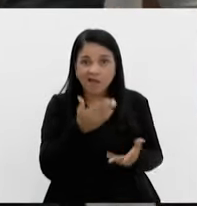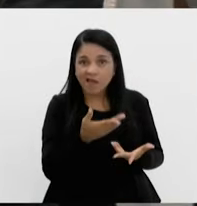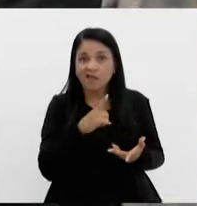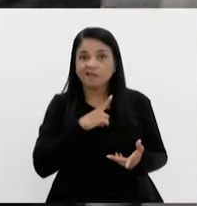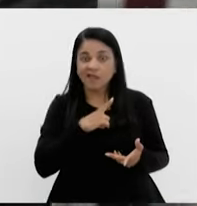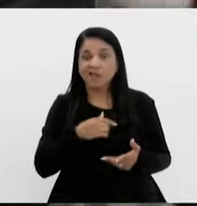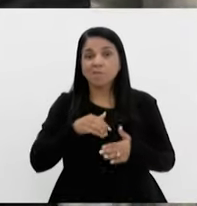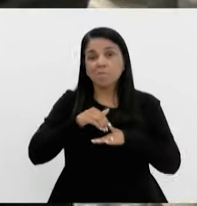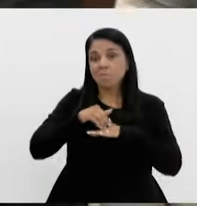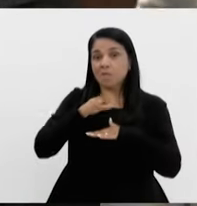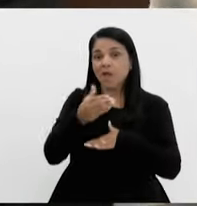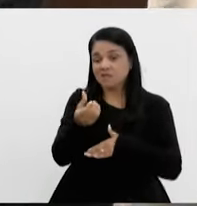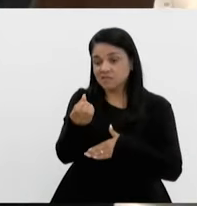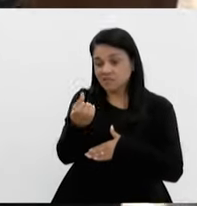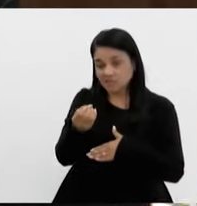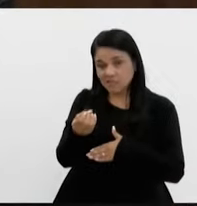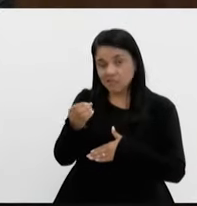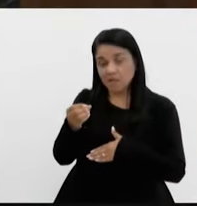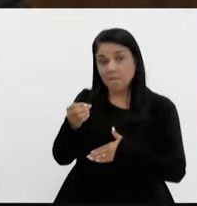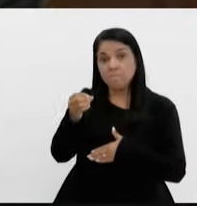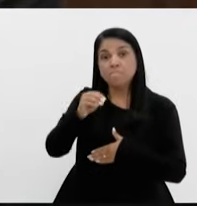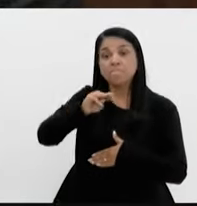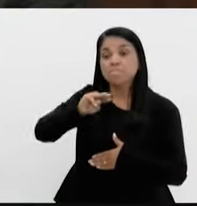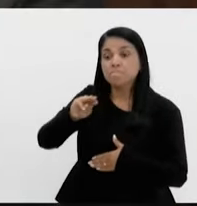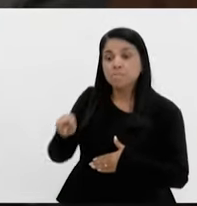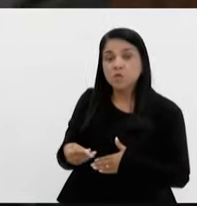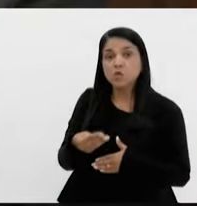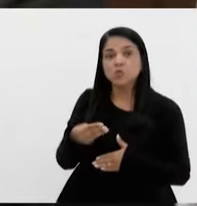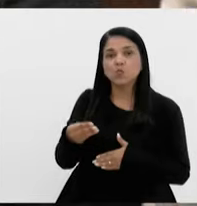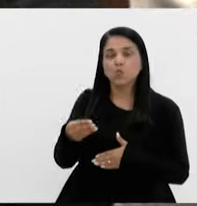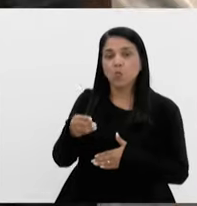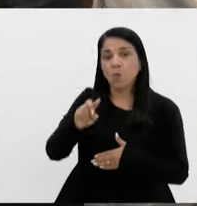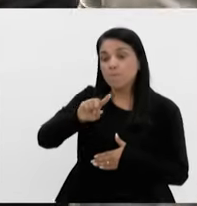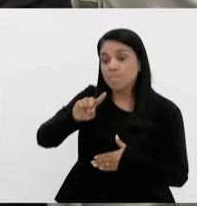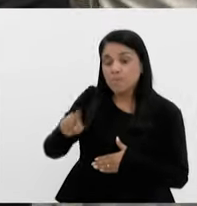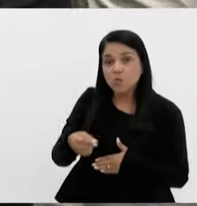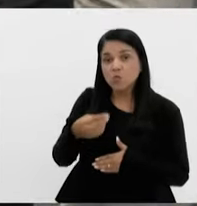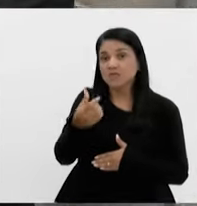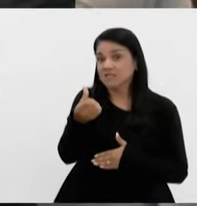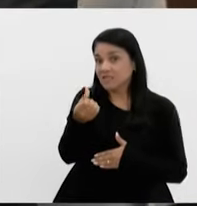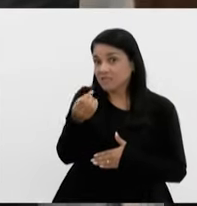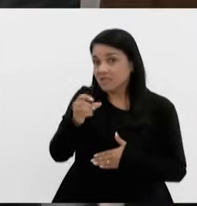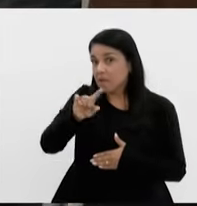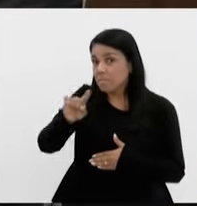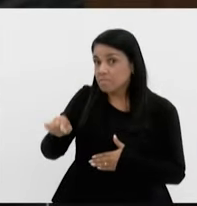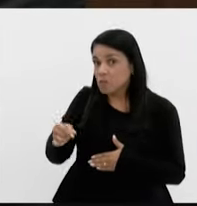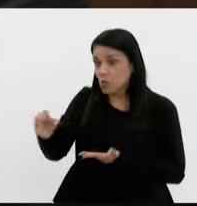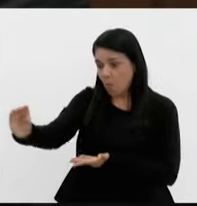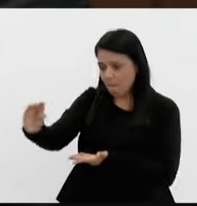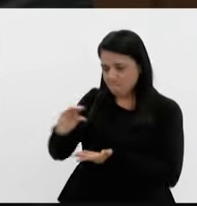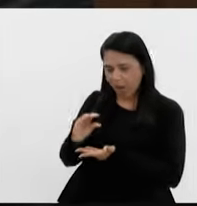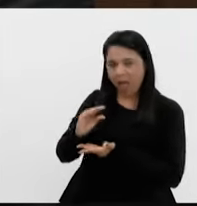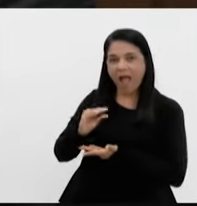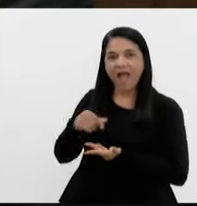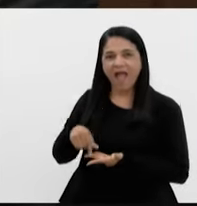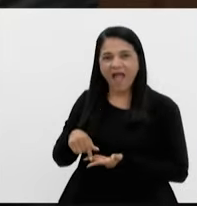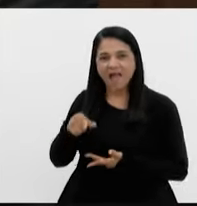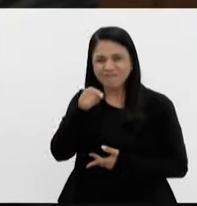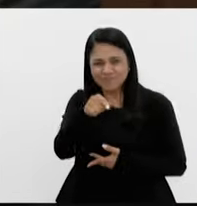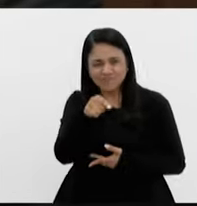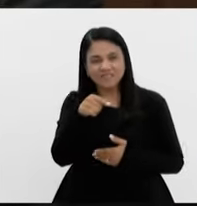R 60.000 R 60.000 você cidadão Niteroi de casa para